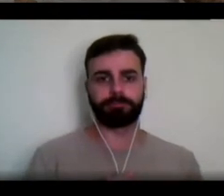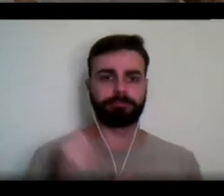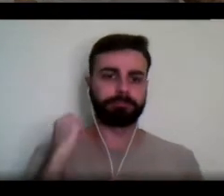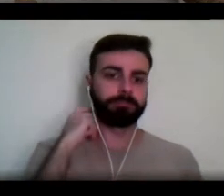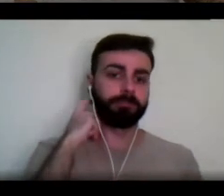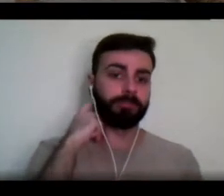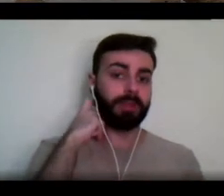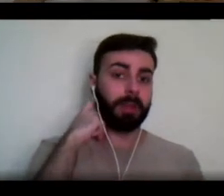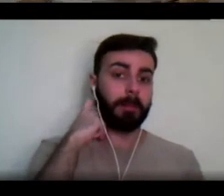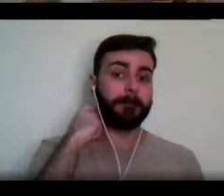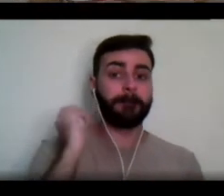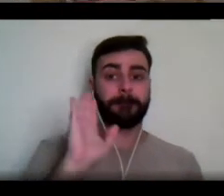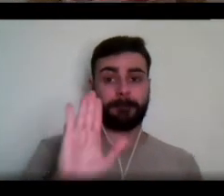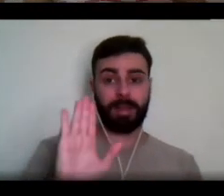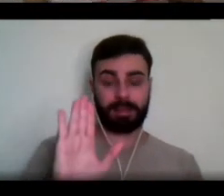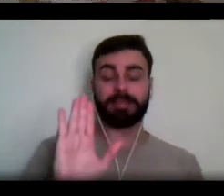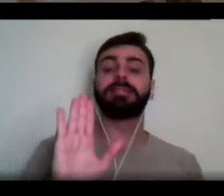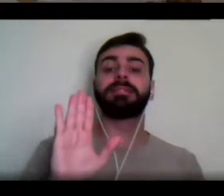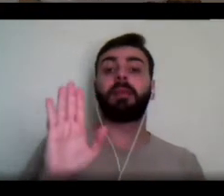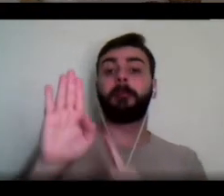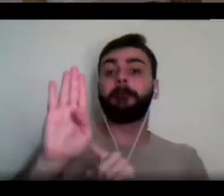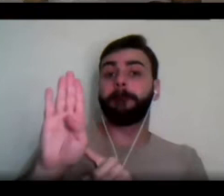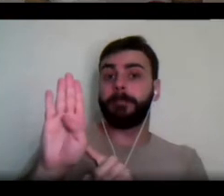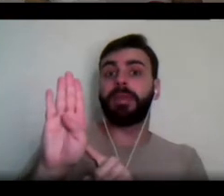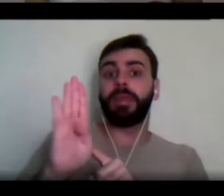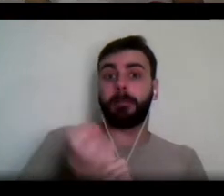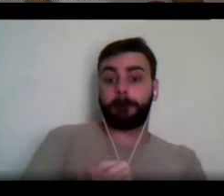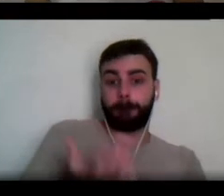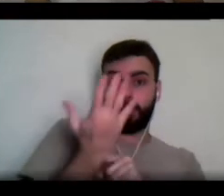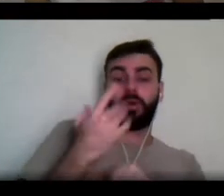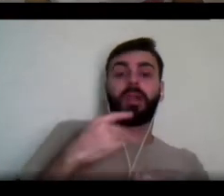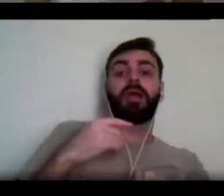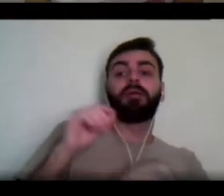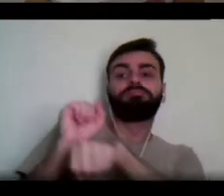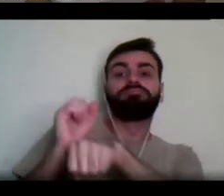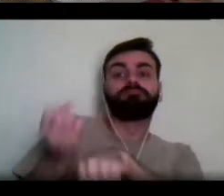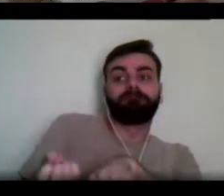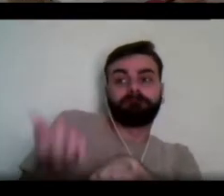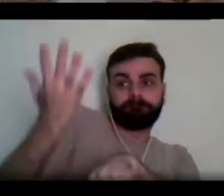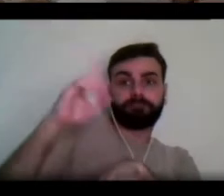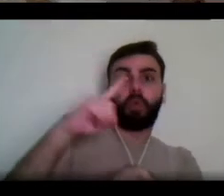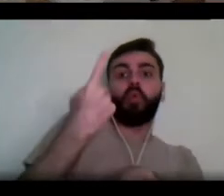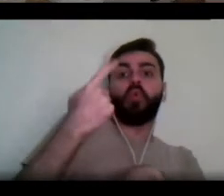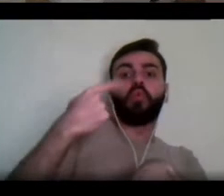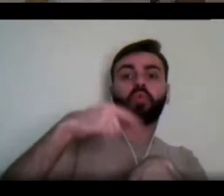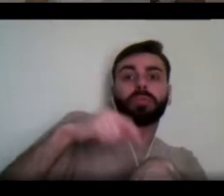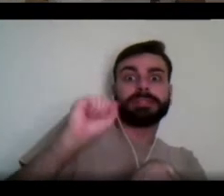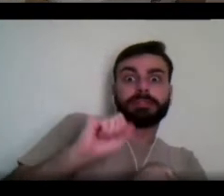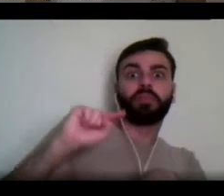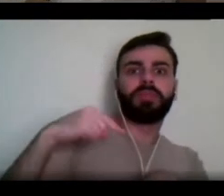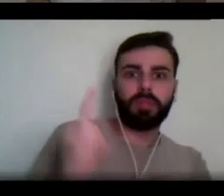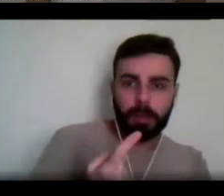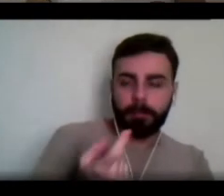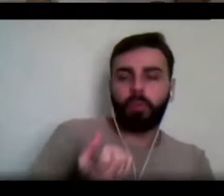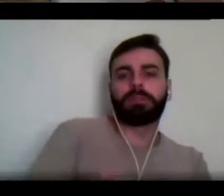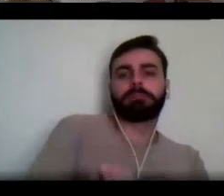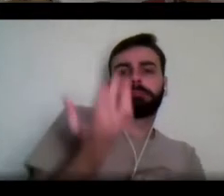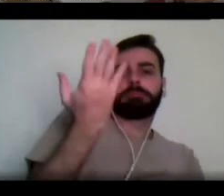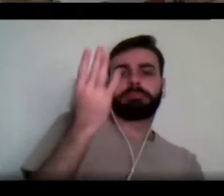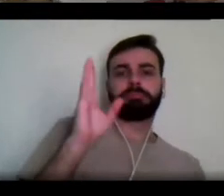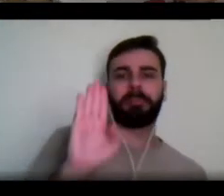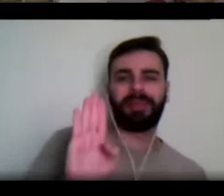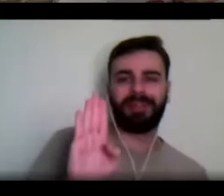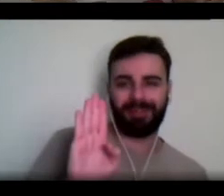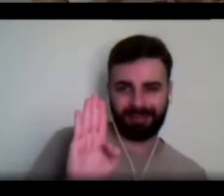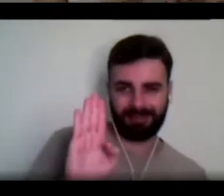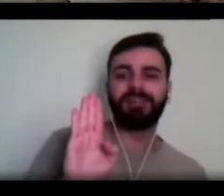bola B, eu jogo 1 segundo depois. Então, o tempo da bola B, ele é o